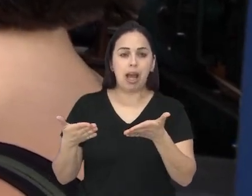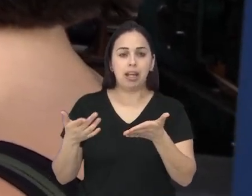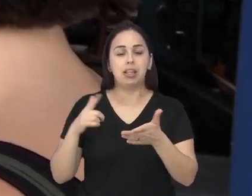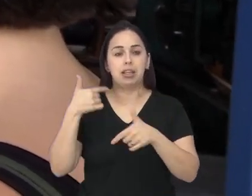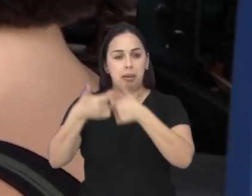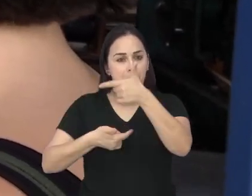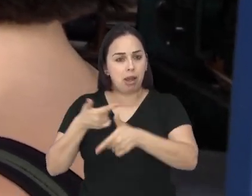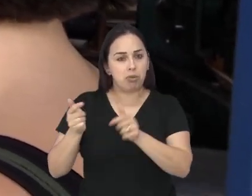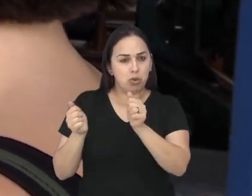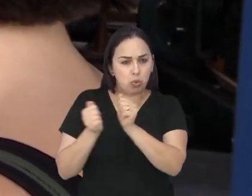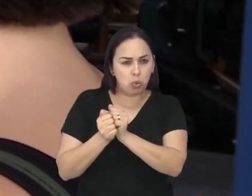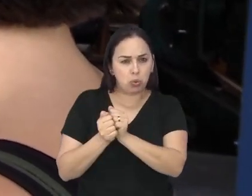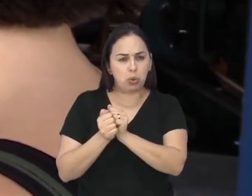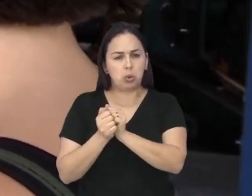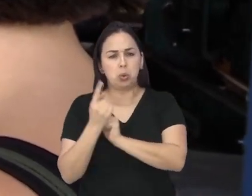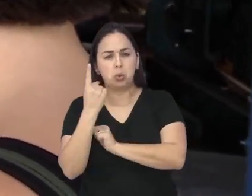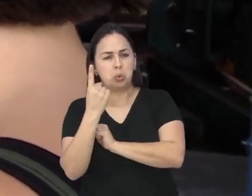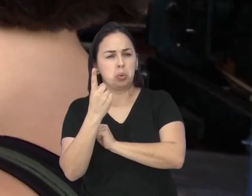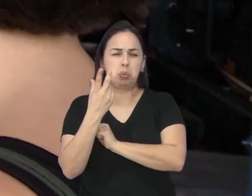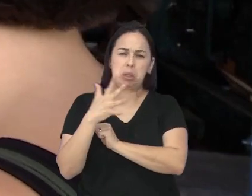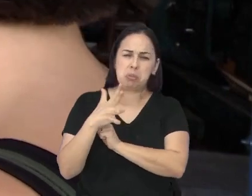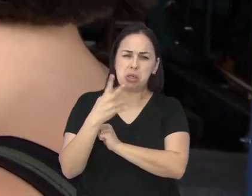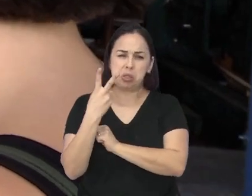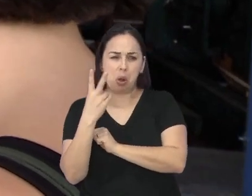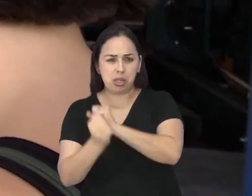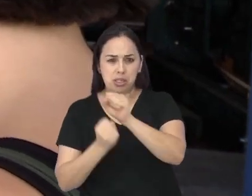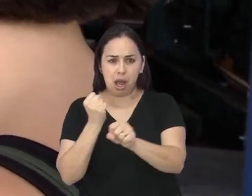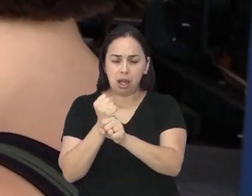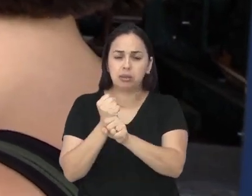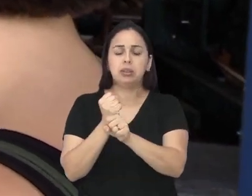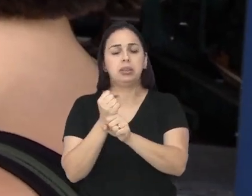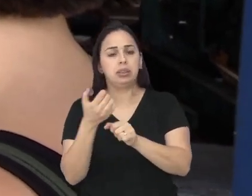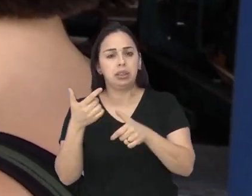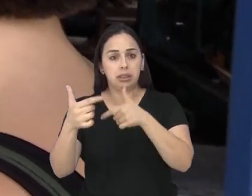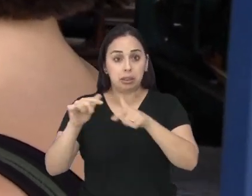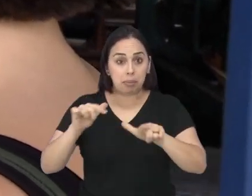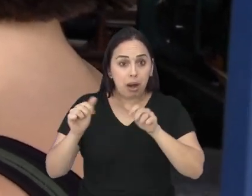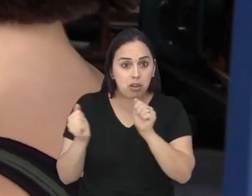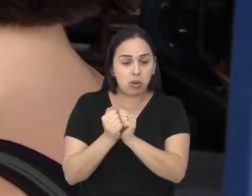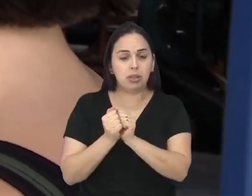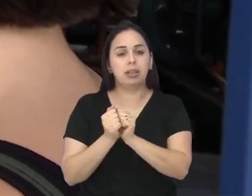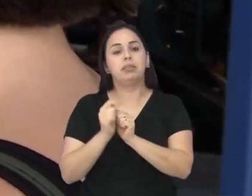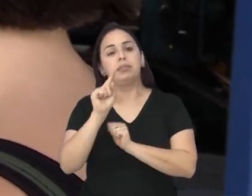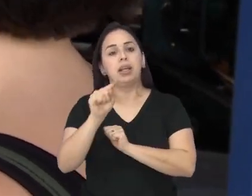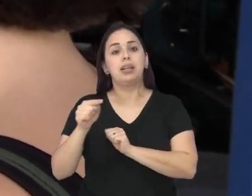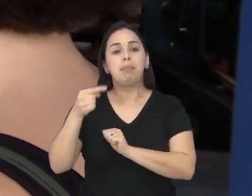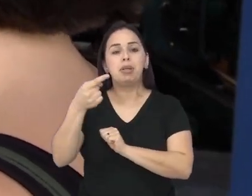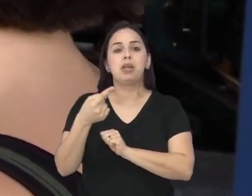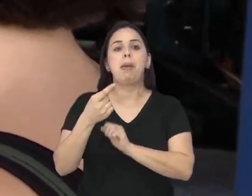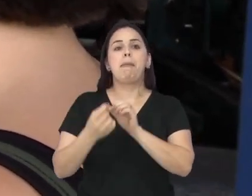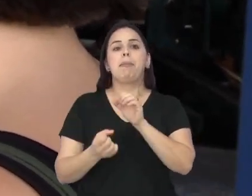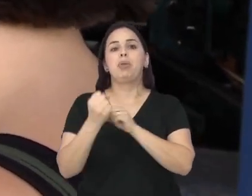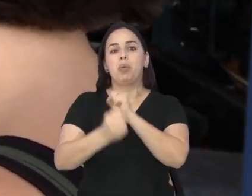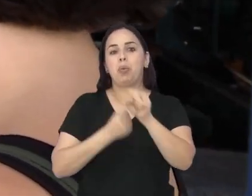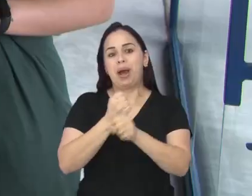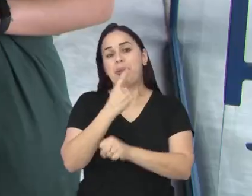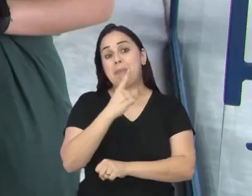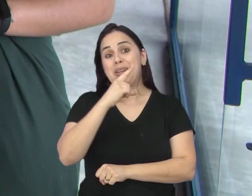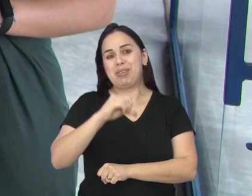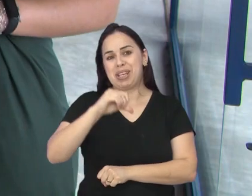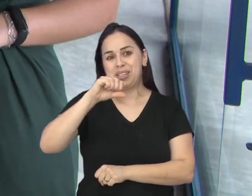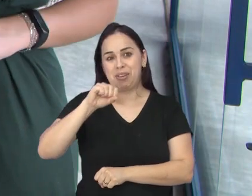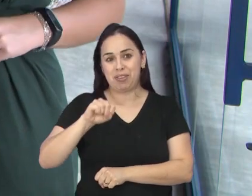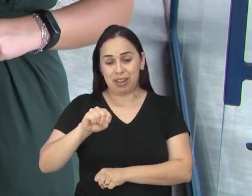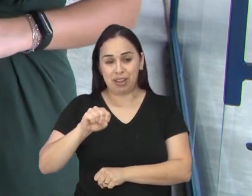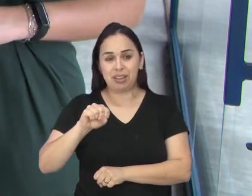juntos no ateliê durante 1 ou 2 anos, trabalhando juntos, daí a gente montou, em 98, daí a gente abriu o nosso